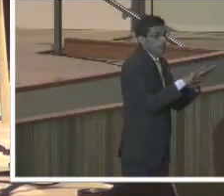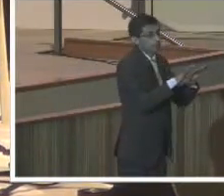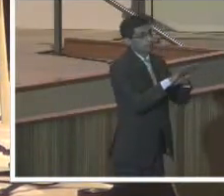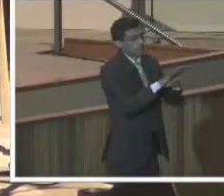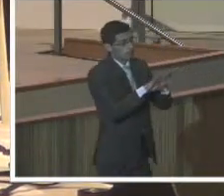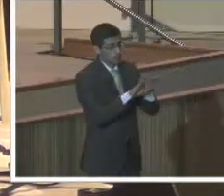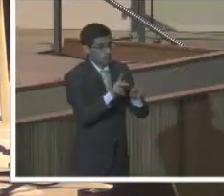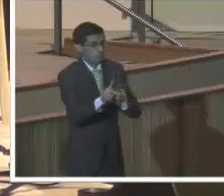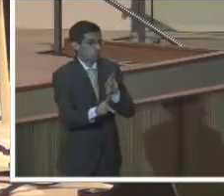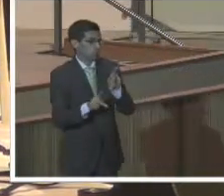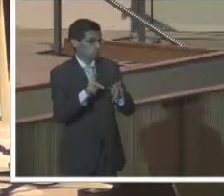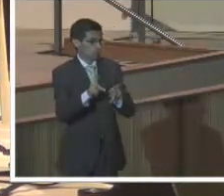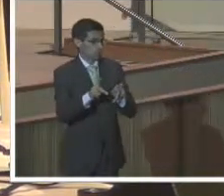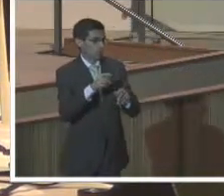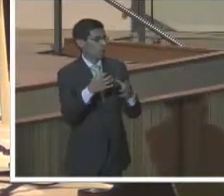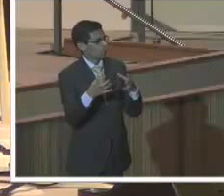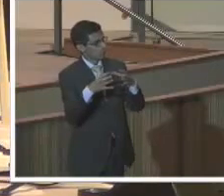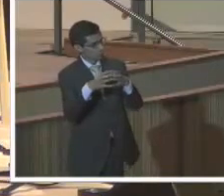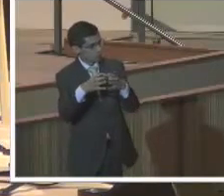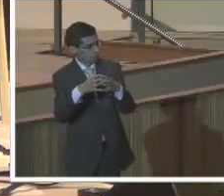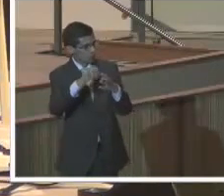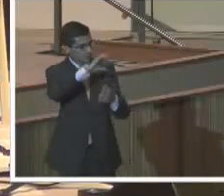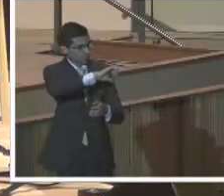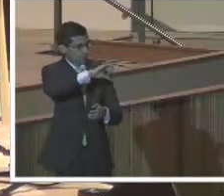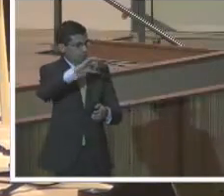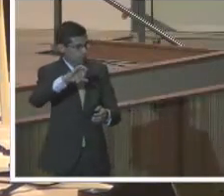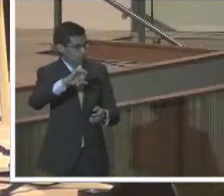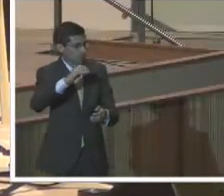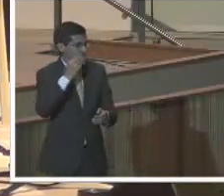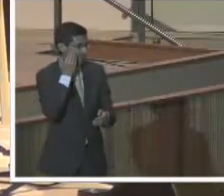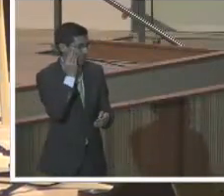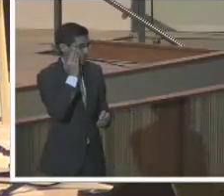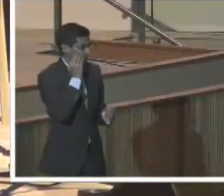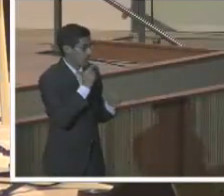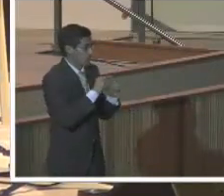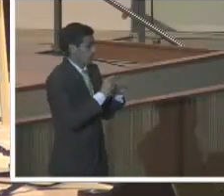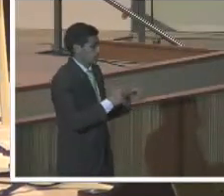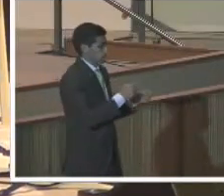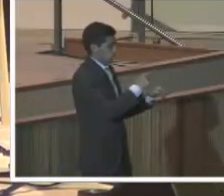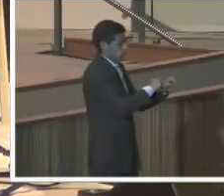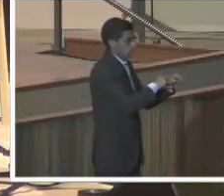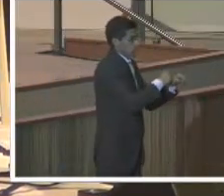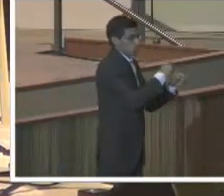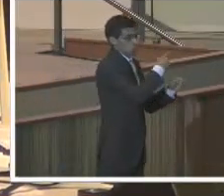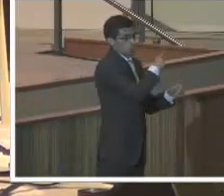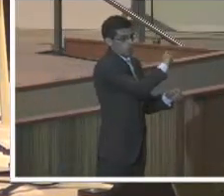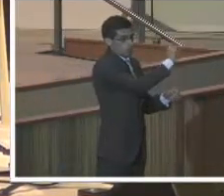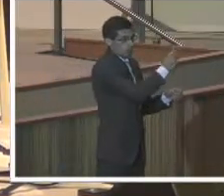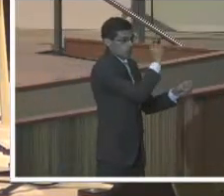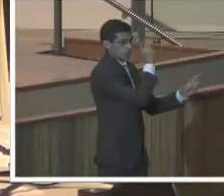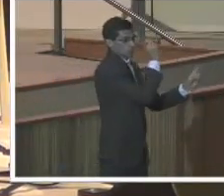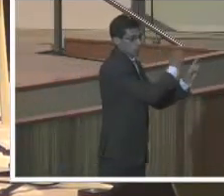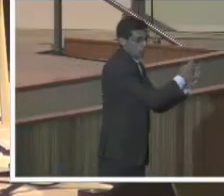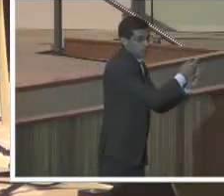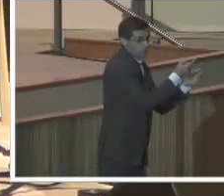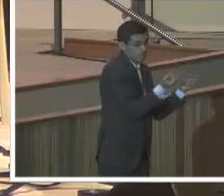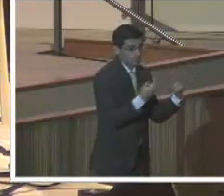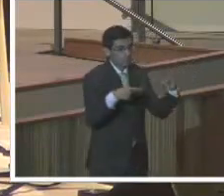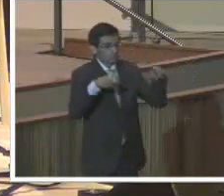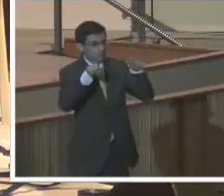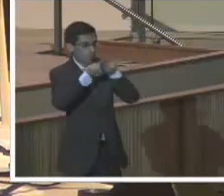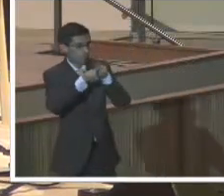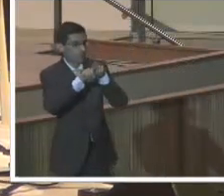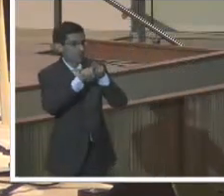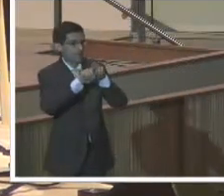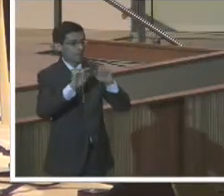comunidade. E o contexto da volta do pastor é uma festa. E é interessante